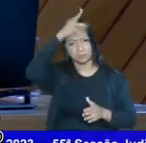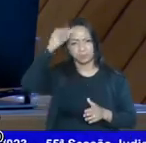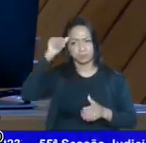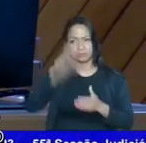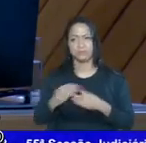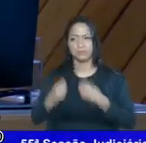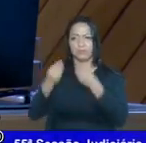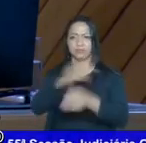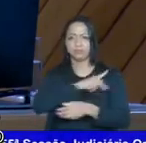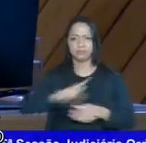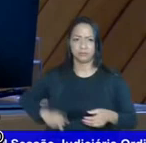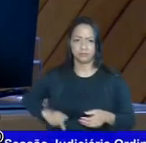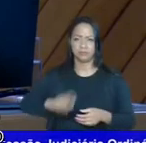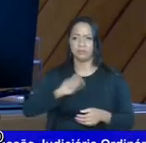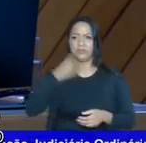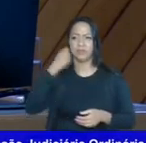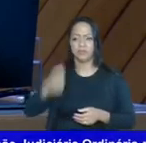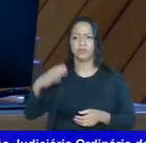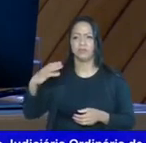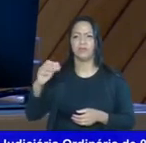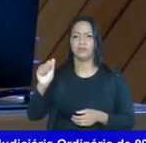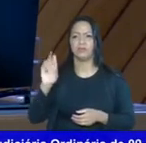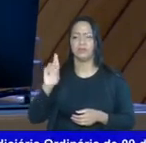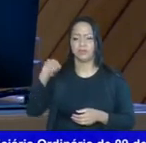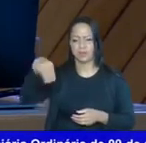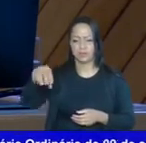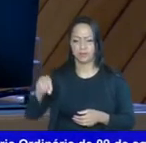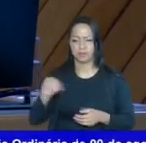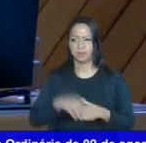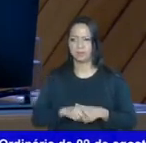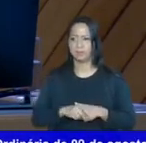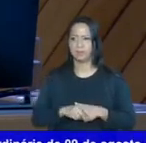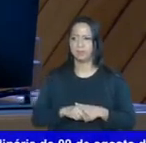a presidência ao desembargador Carmo Antônio.